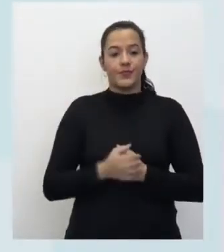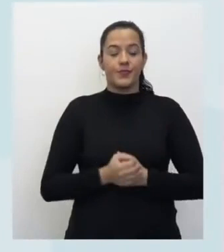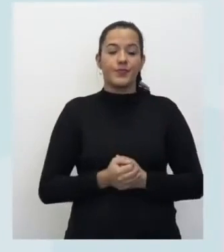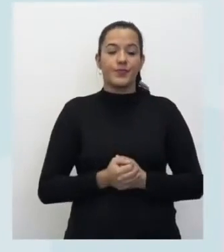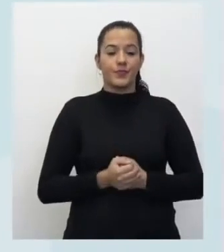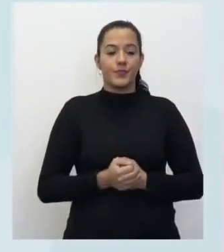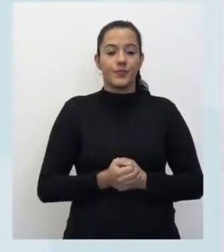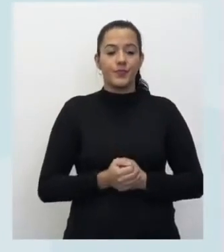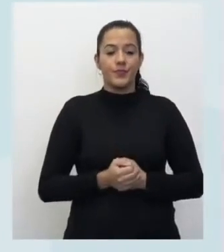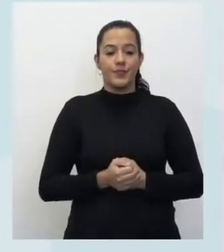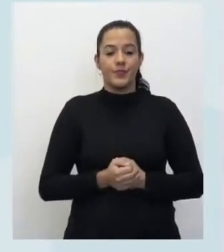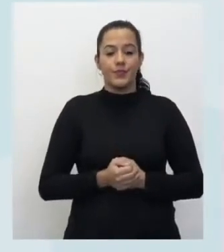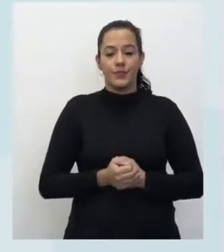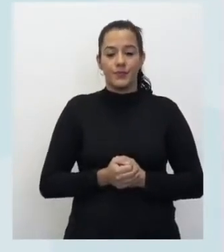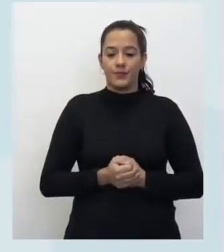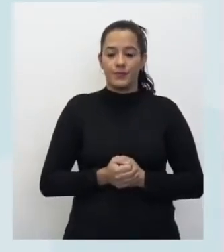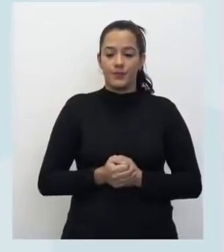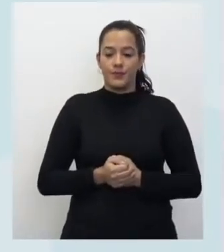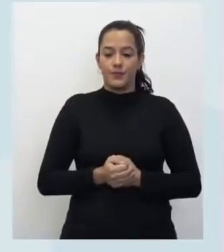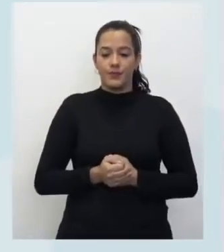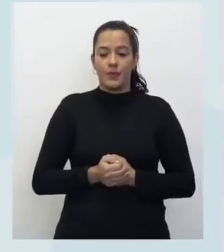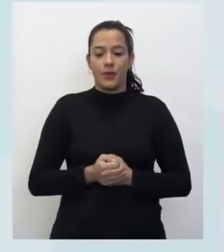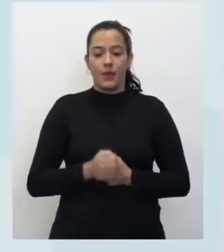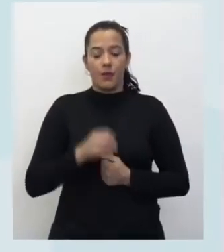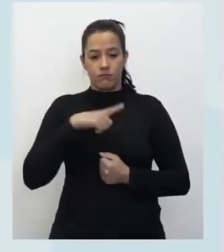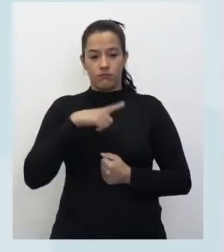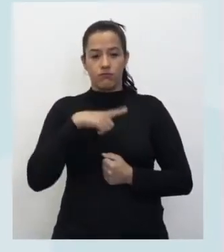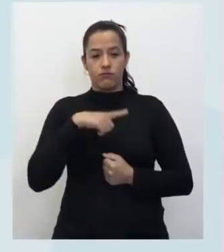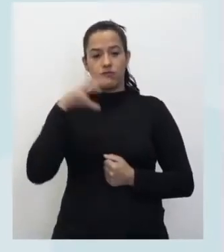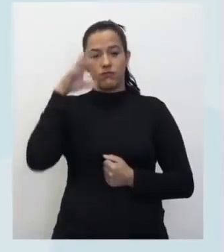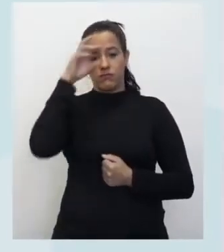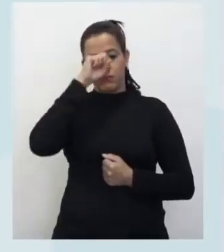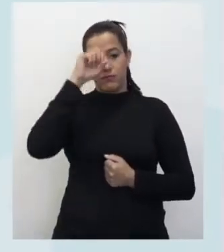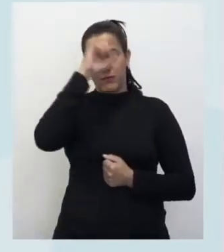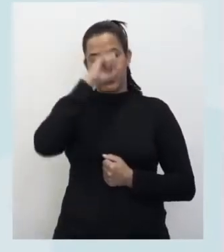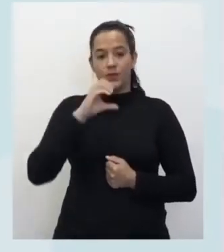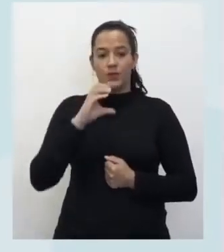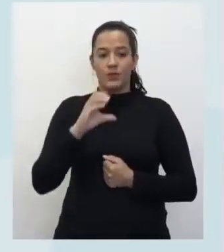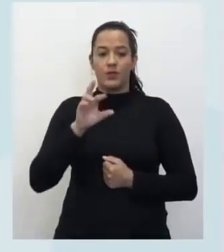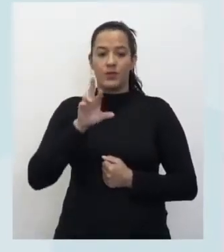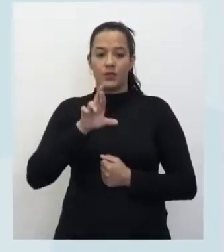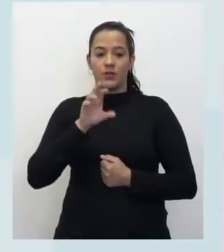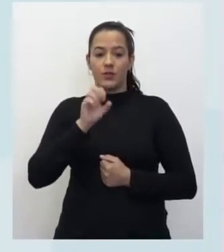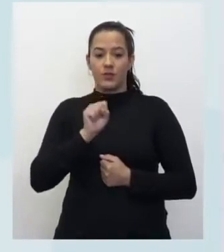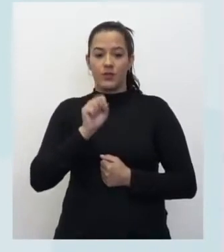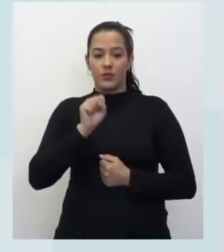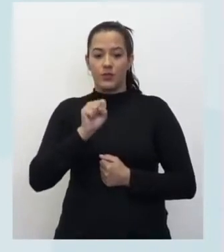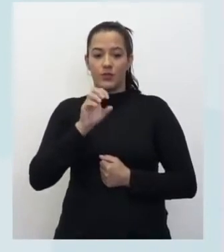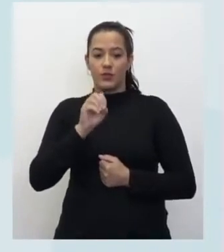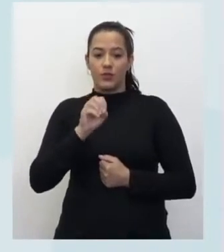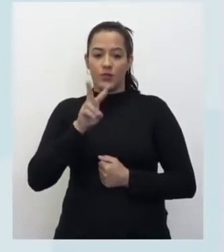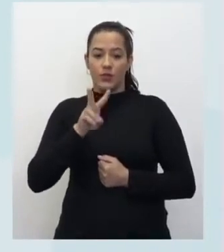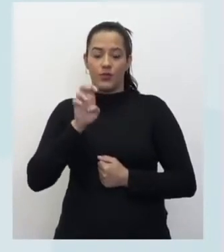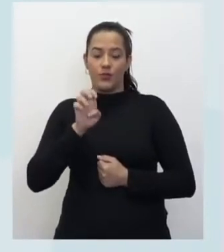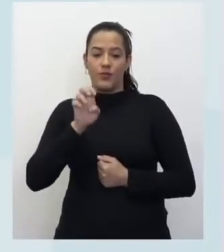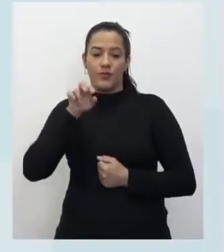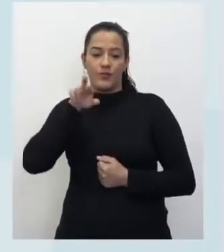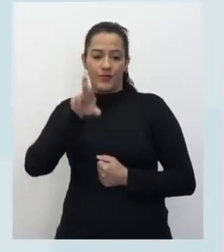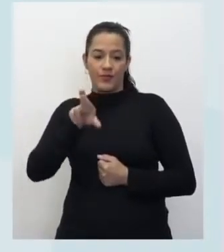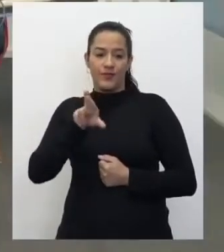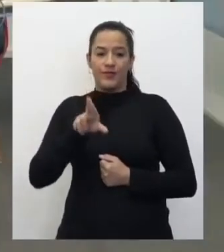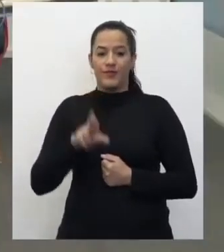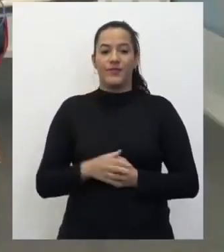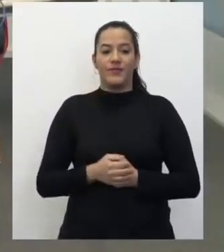que, Dani? Sobre... Crossover. Uau, E por isso nós viemos de quê? Sim, estamos entrelaçadas